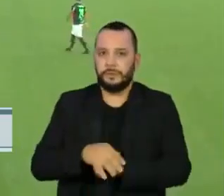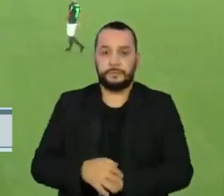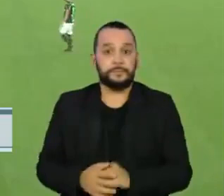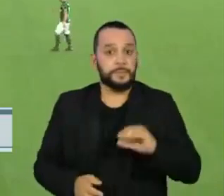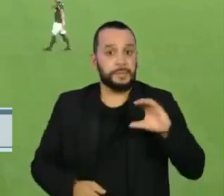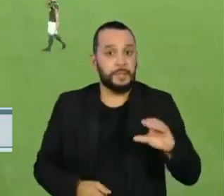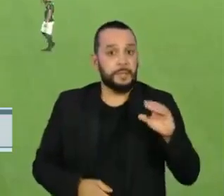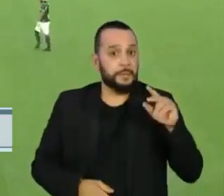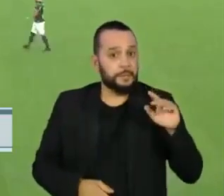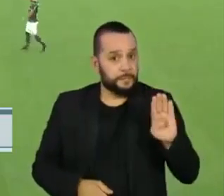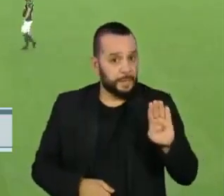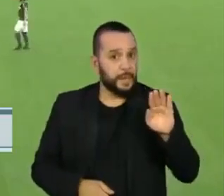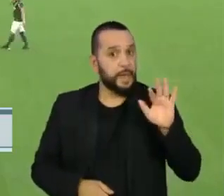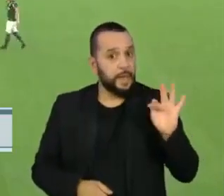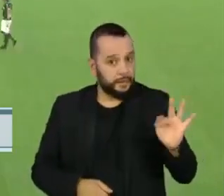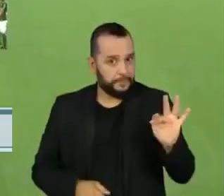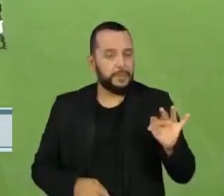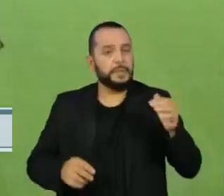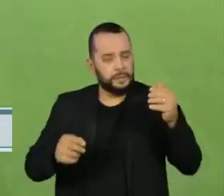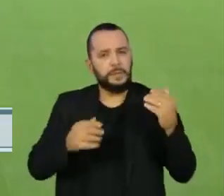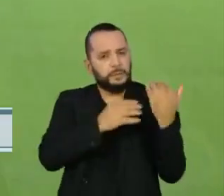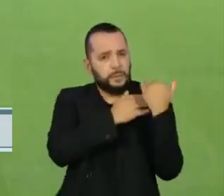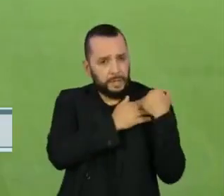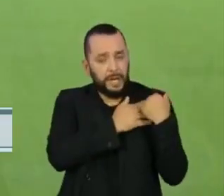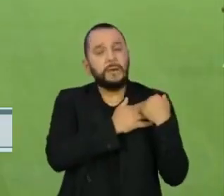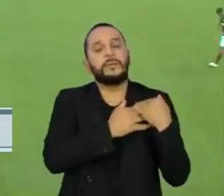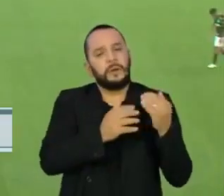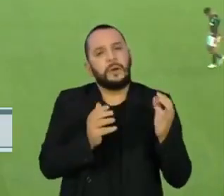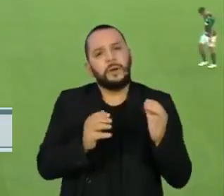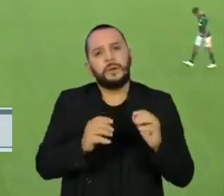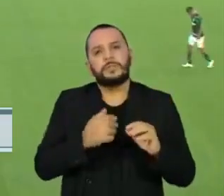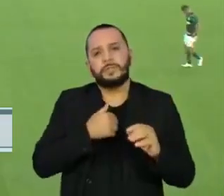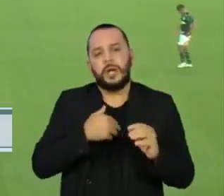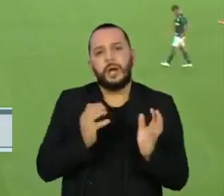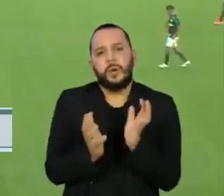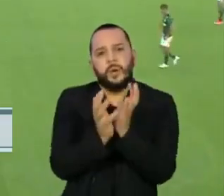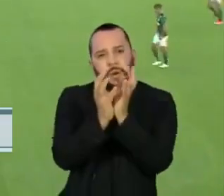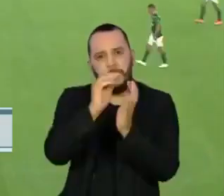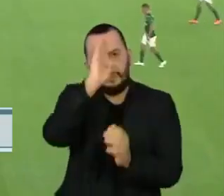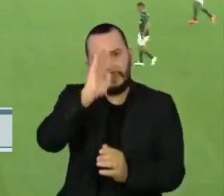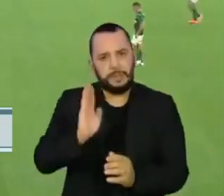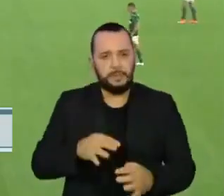CBF, Confederação Brasileira de Futebol, responsável pela Copa do Brasil, não quis se manifestar sobre o tema.